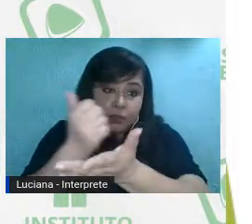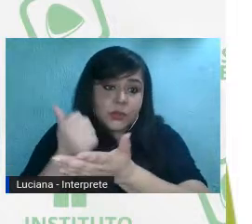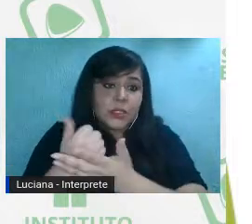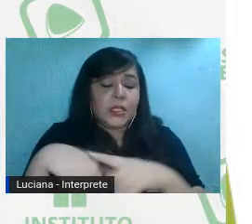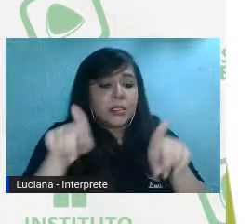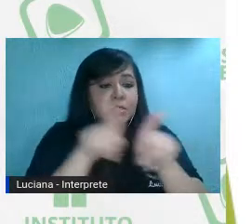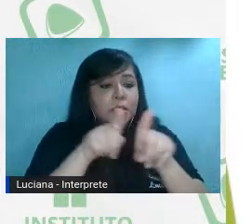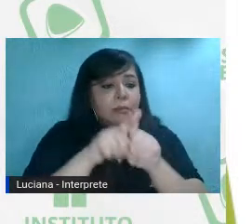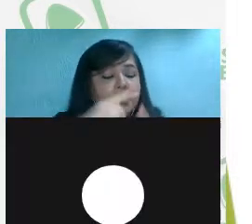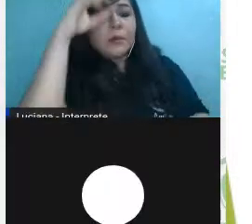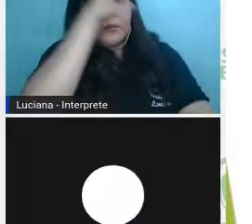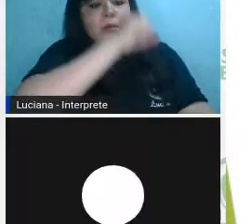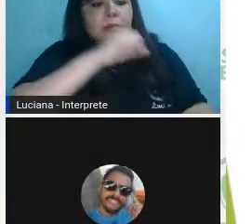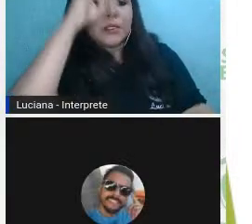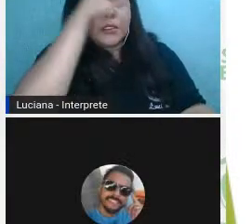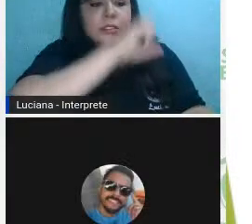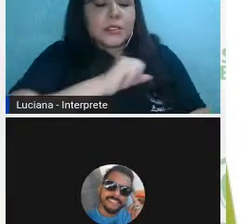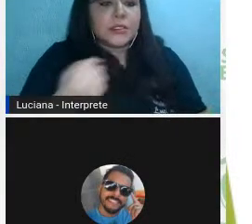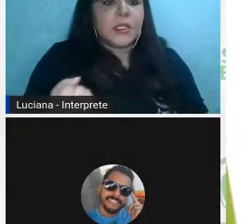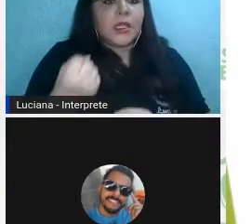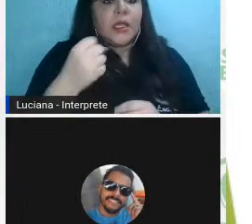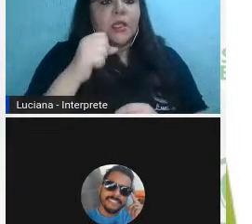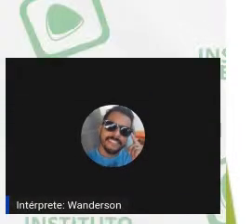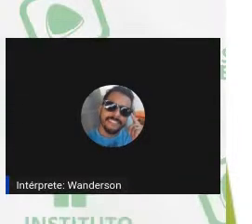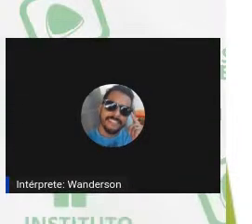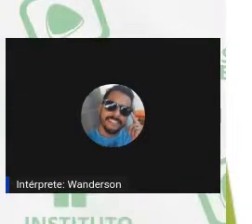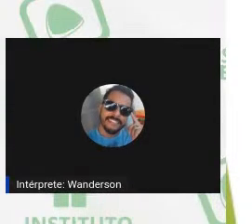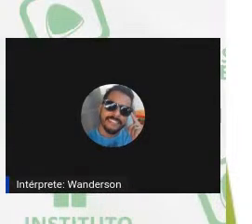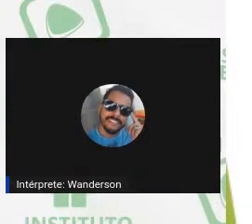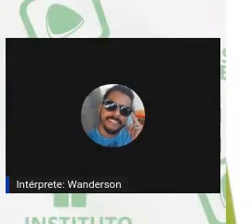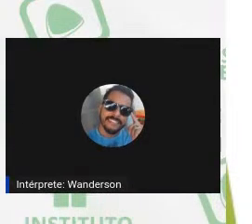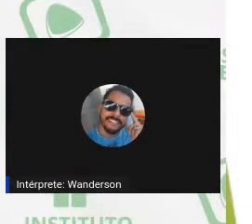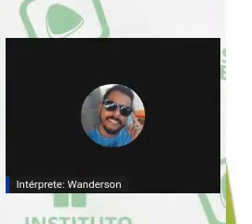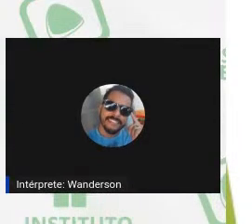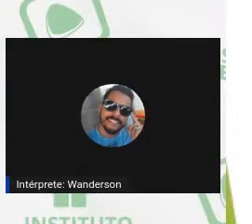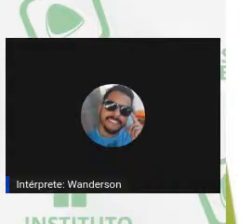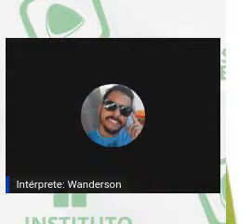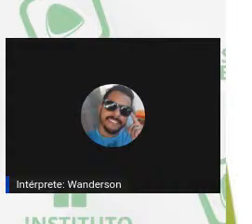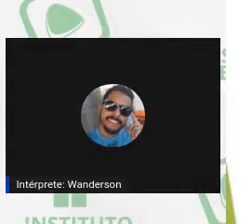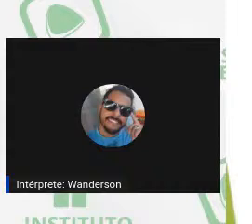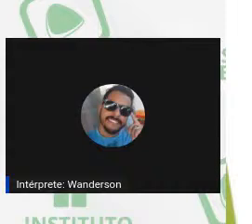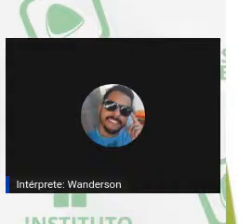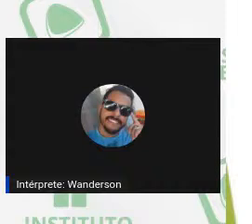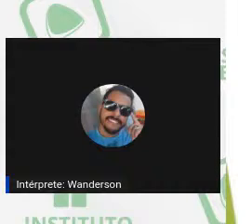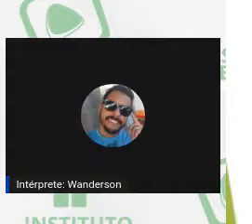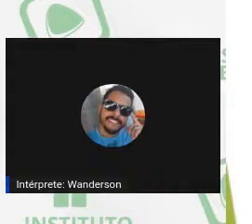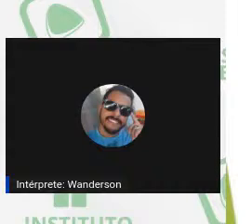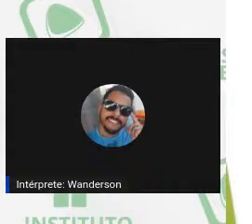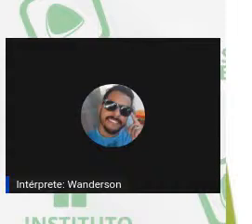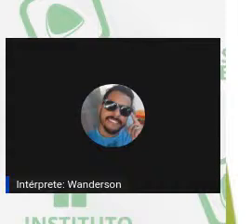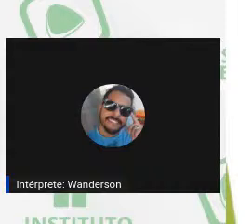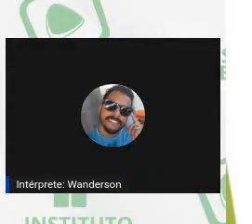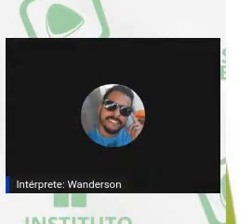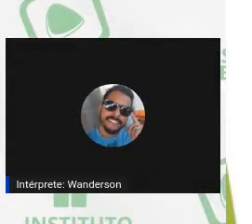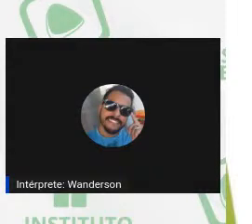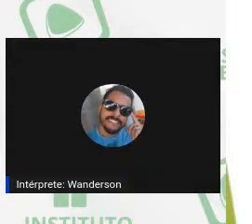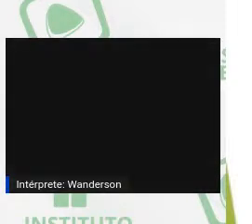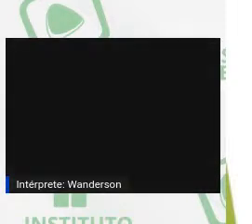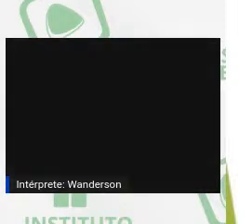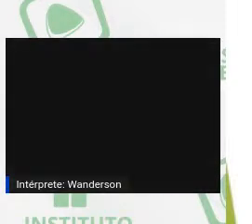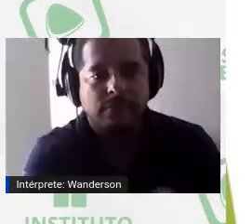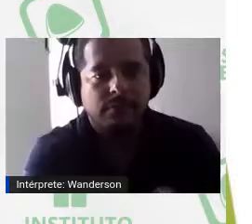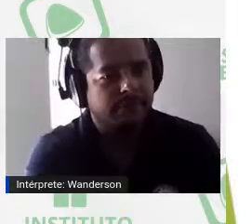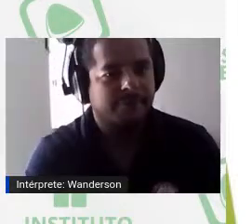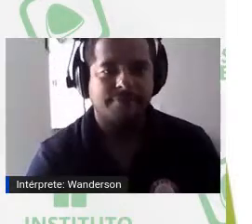pibidiano, quanto com o amadurecimento como futuro docente. A criação do mapa conceitual. Nós, pibidianos,